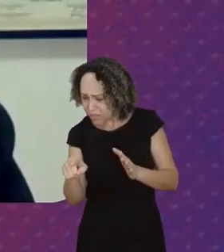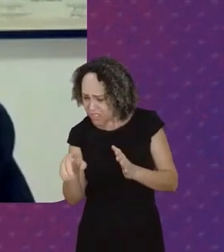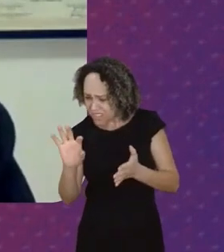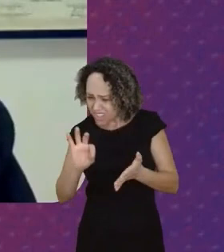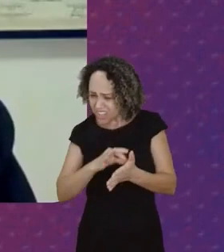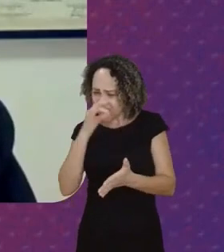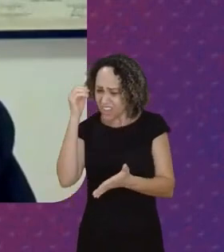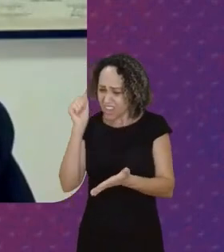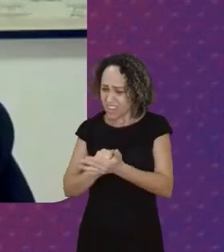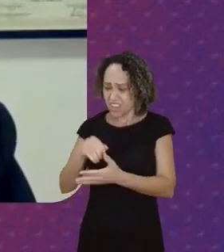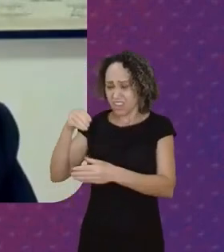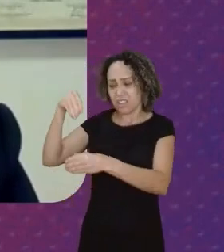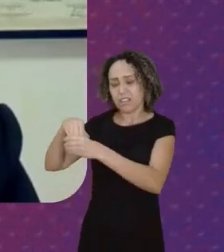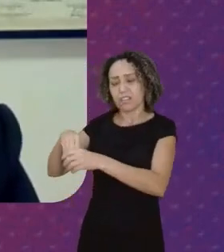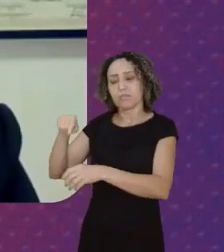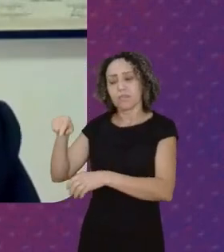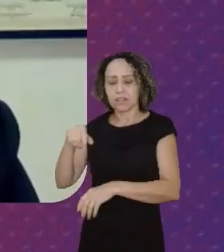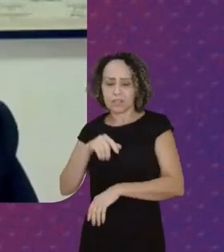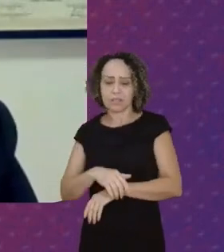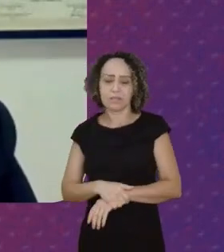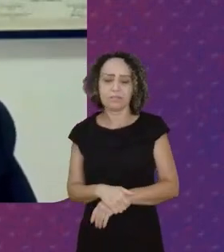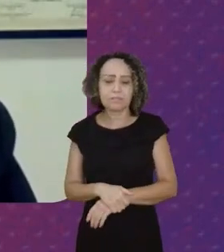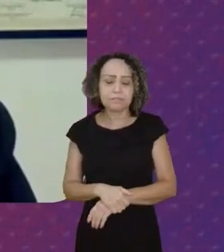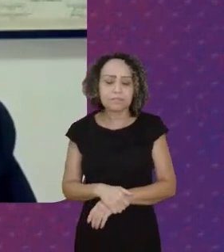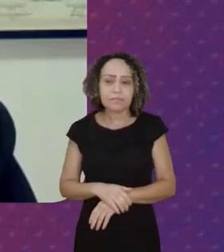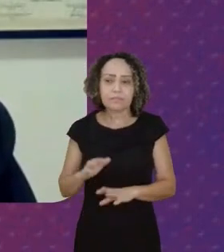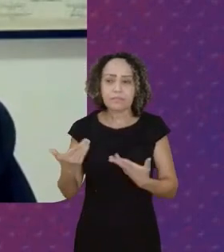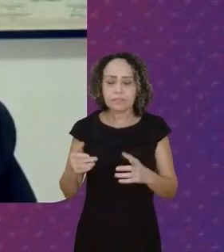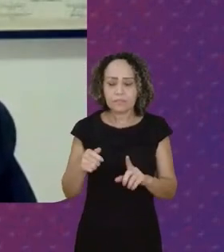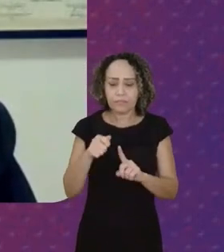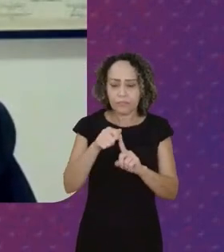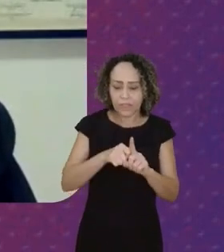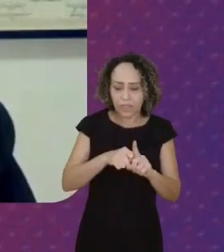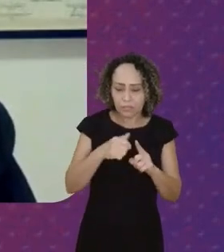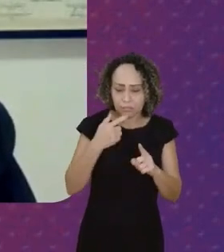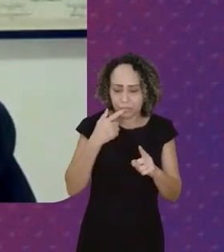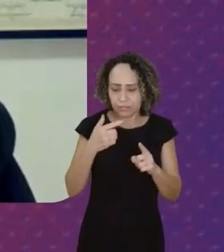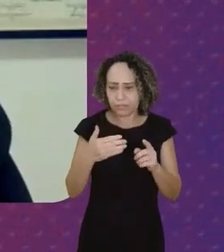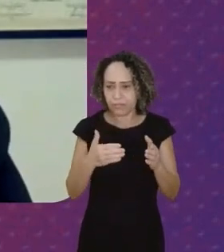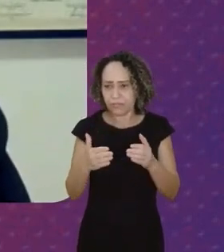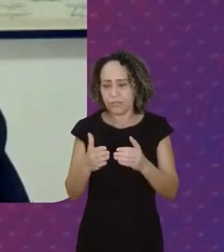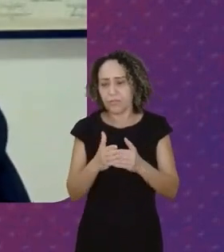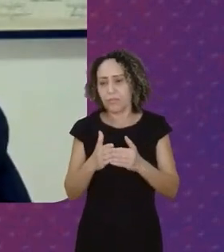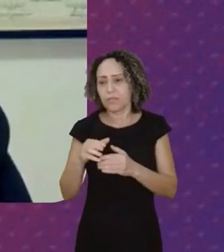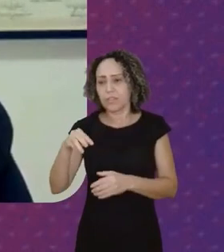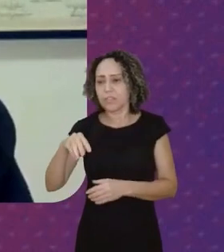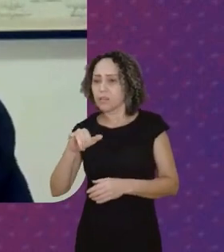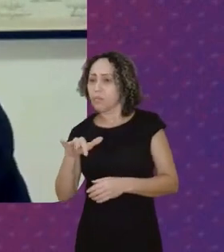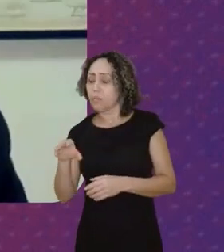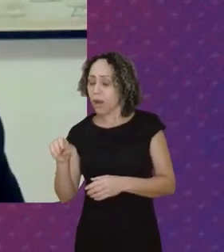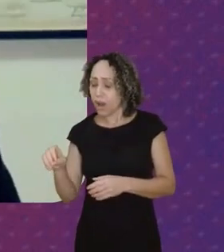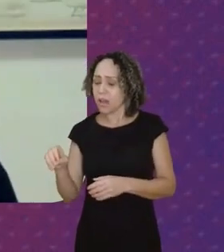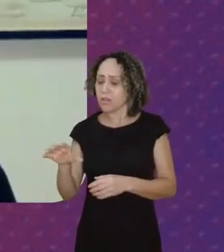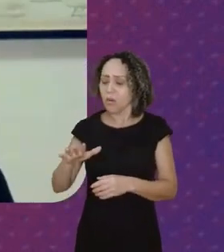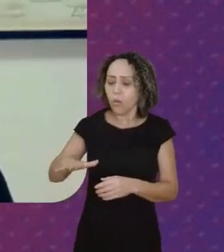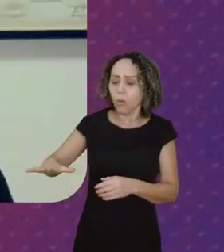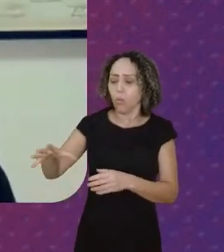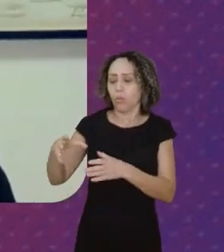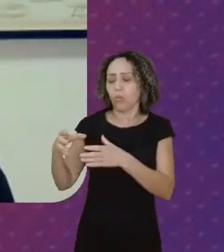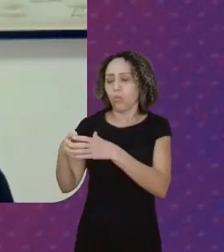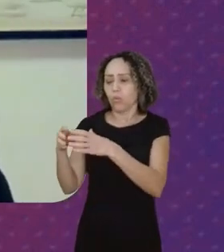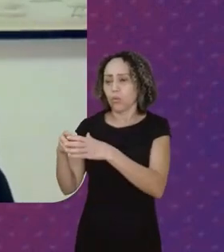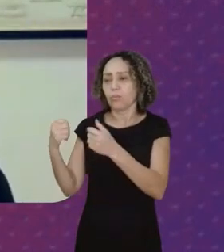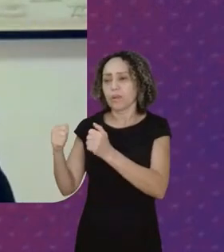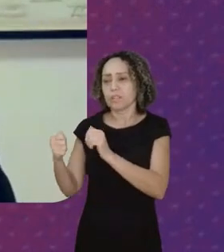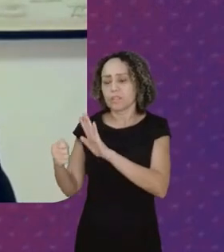gravando agora essas aulas em maio, então, neste mês, até o fim deste mês, eles têm que proceder ao registro do estatuto